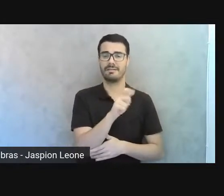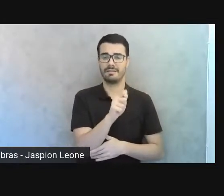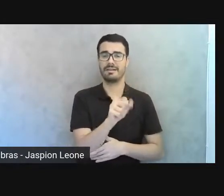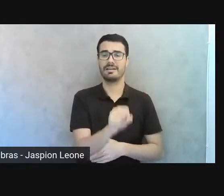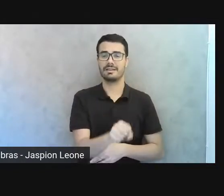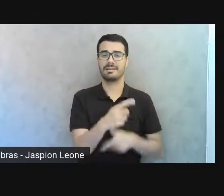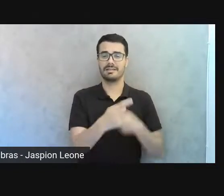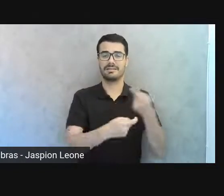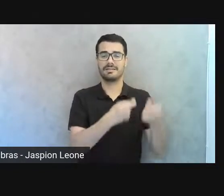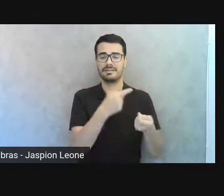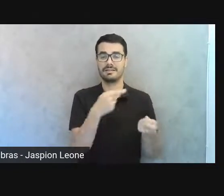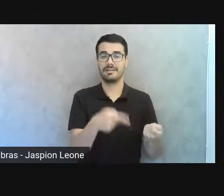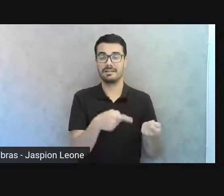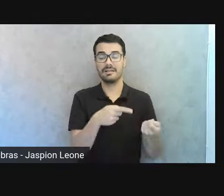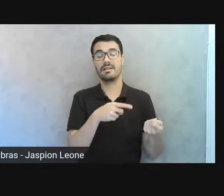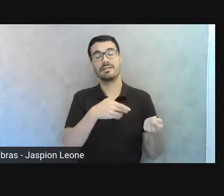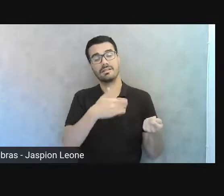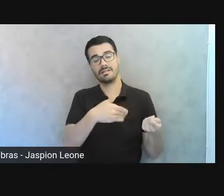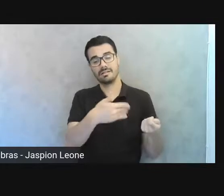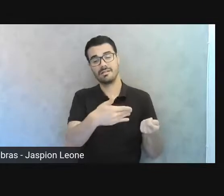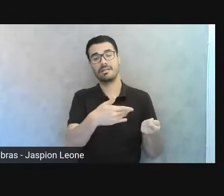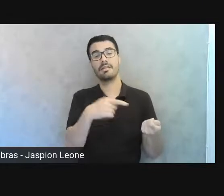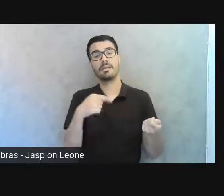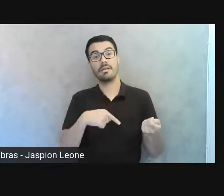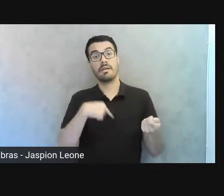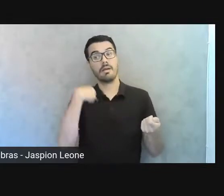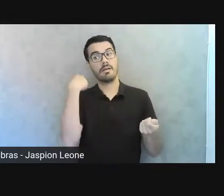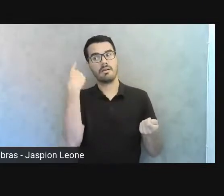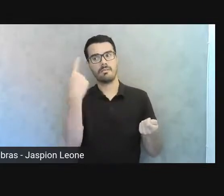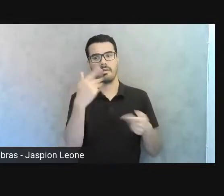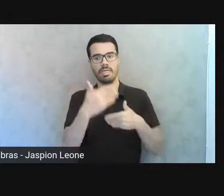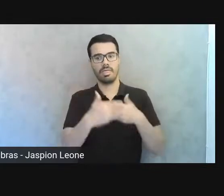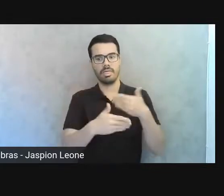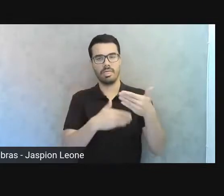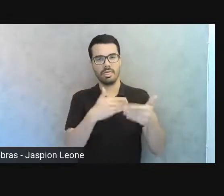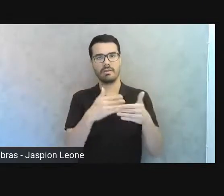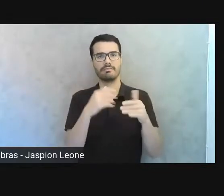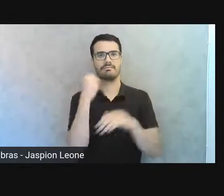enfim, a partir desse caso